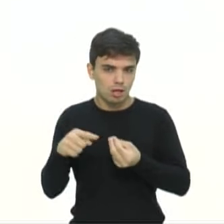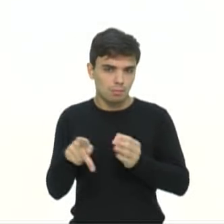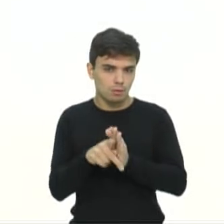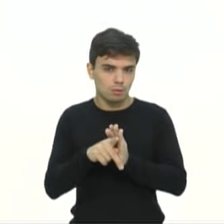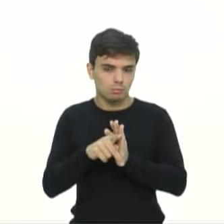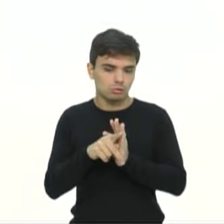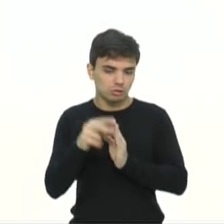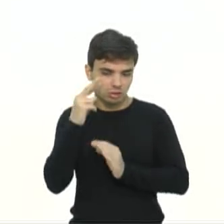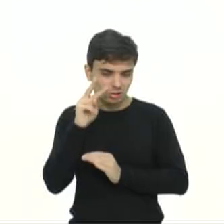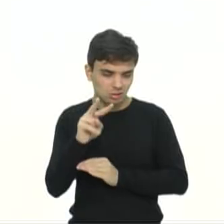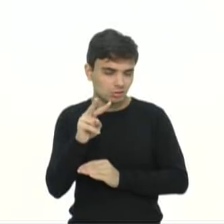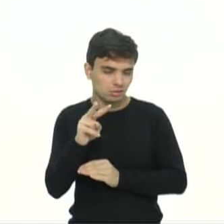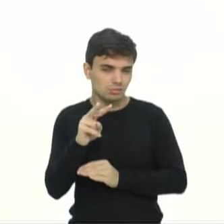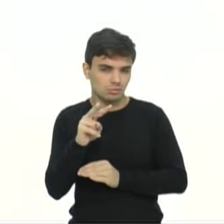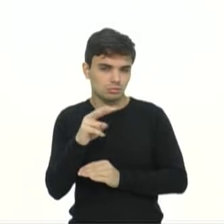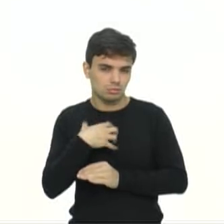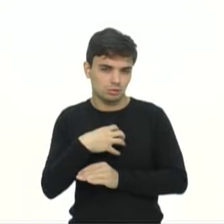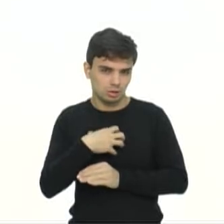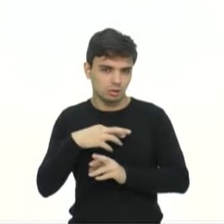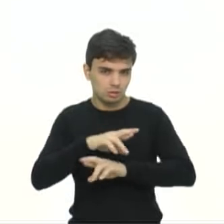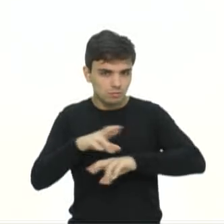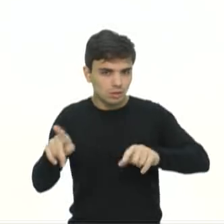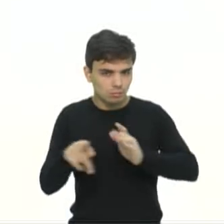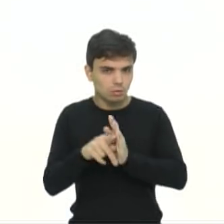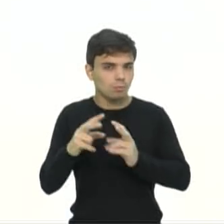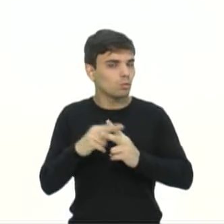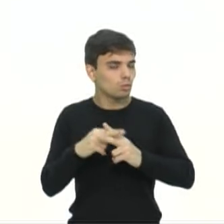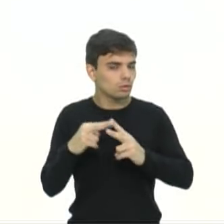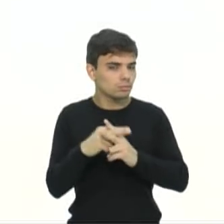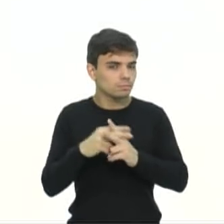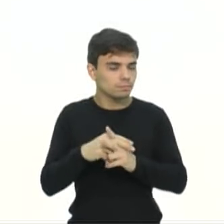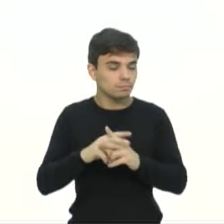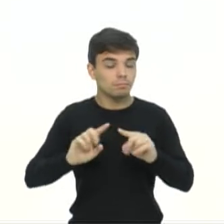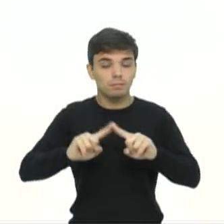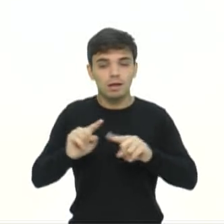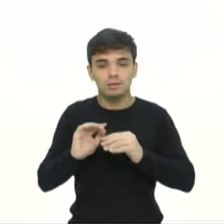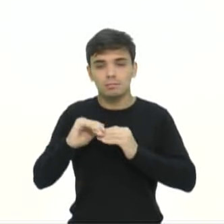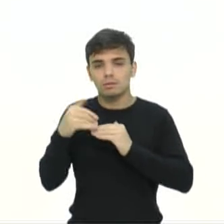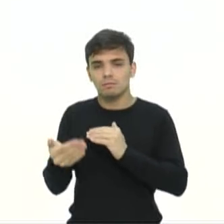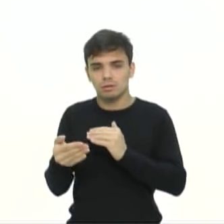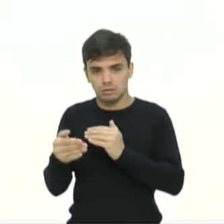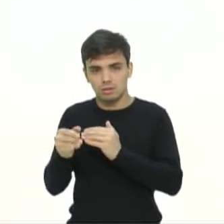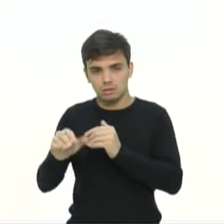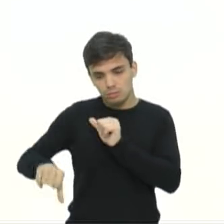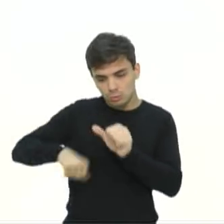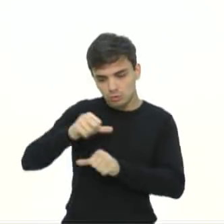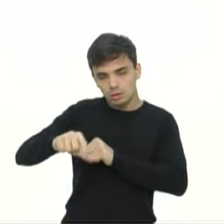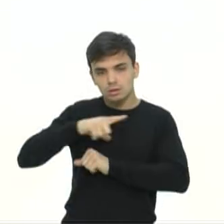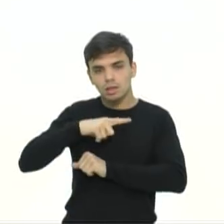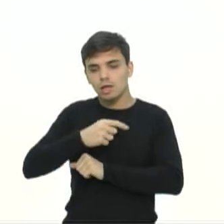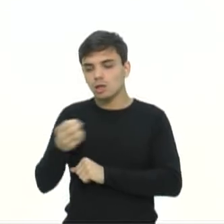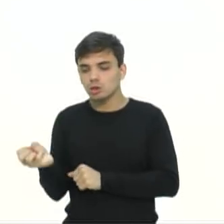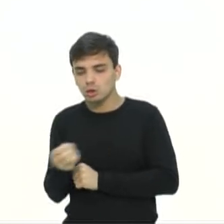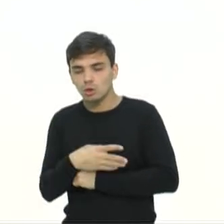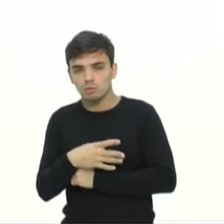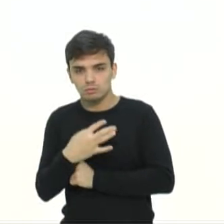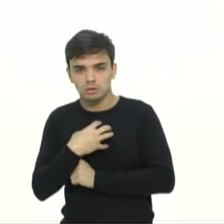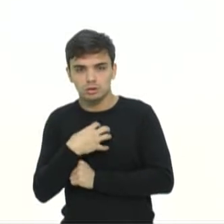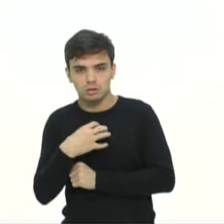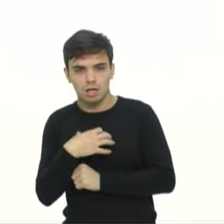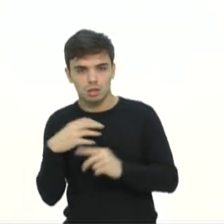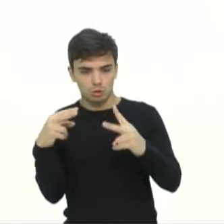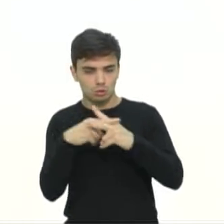eliminar os mais perigosos. Através dessas adaptações, dessas modificações, criou um novo estilo de luta que foi batizado